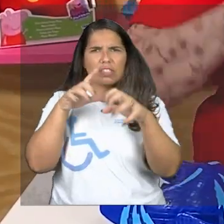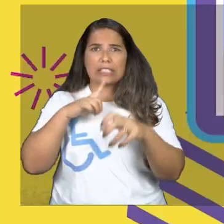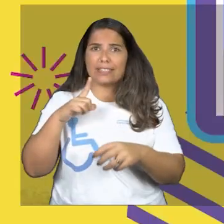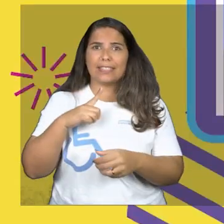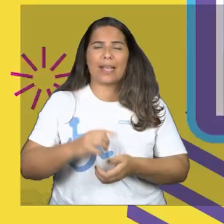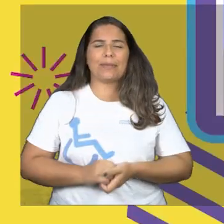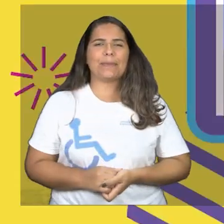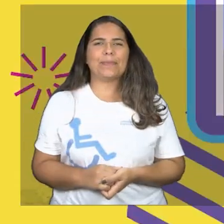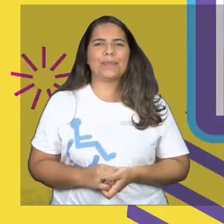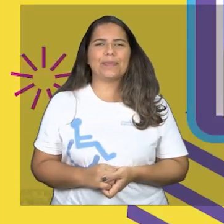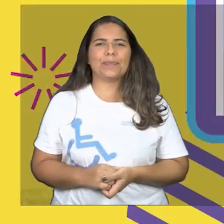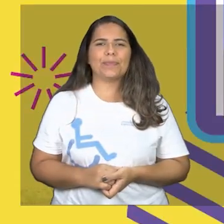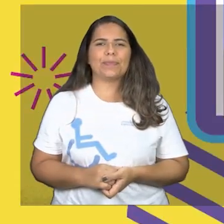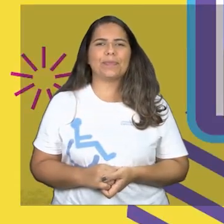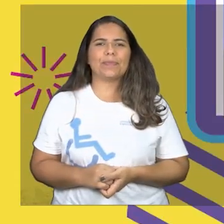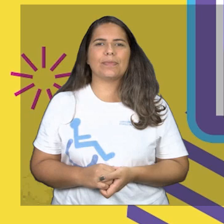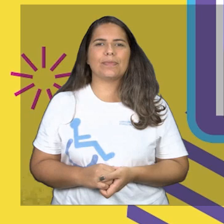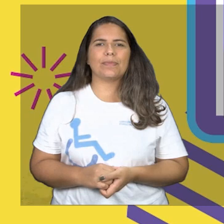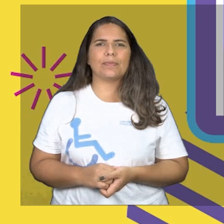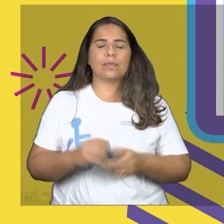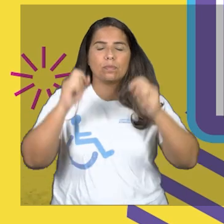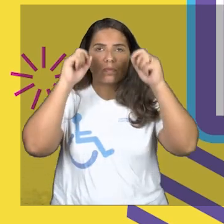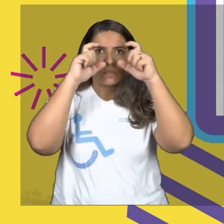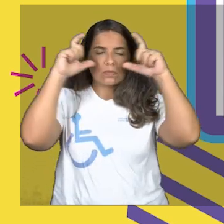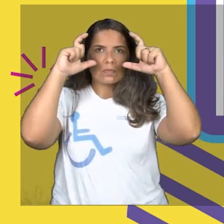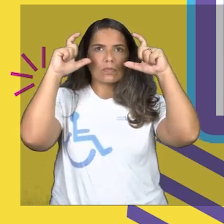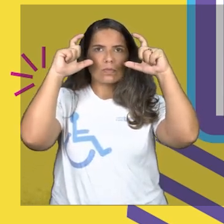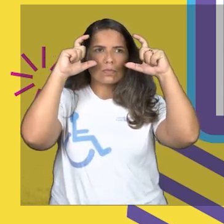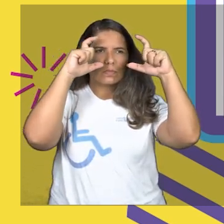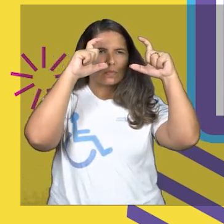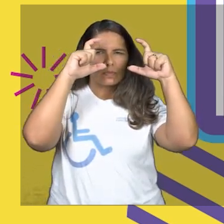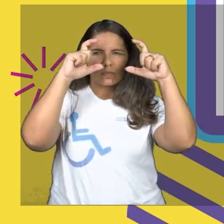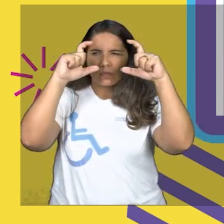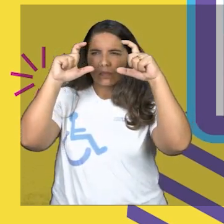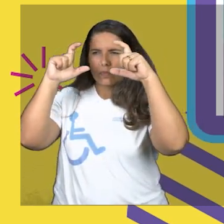bandidos. Olha que coruja!